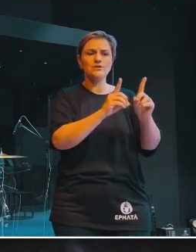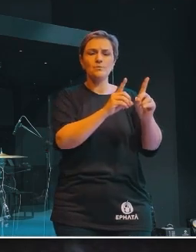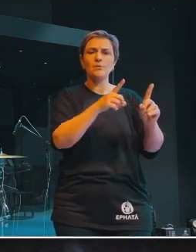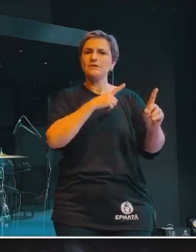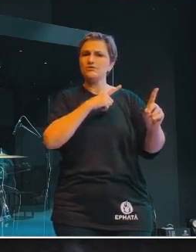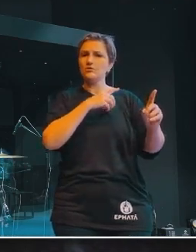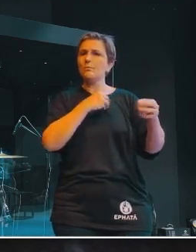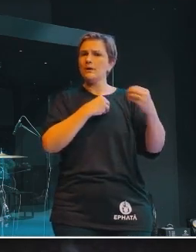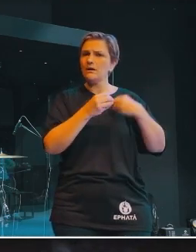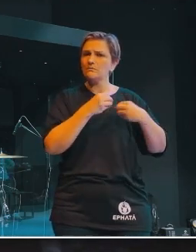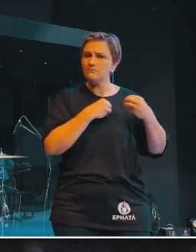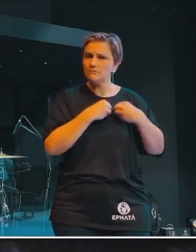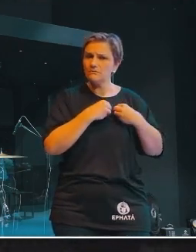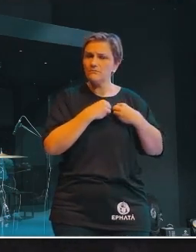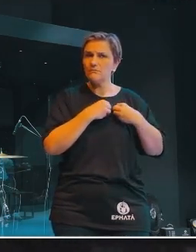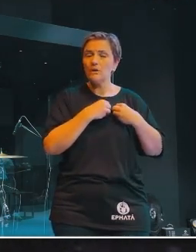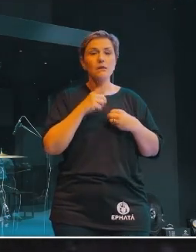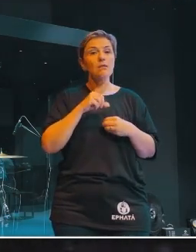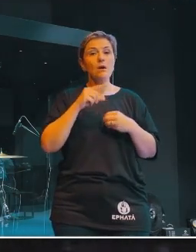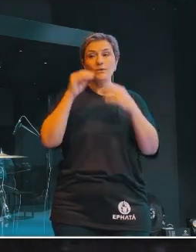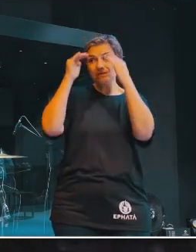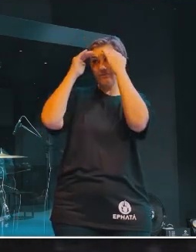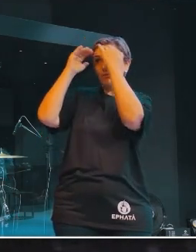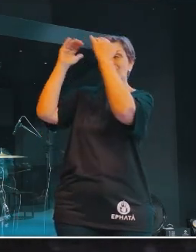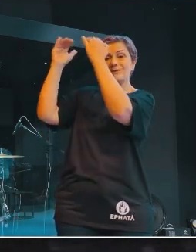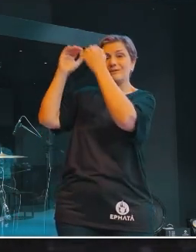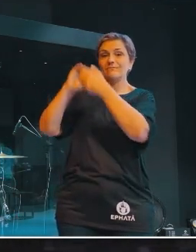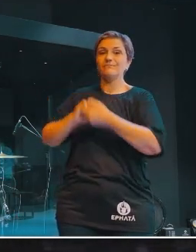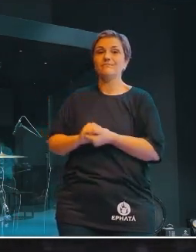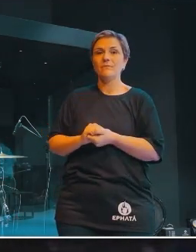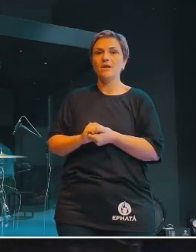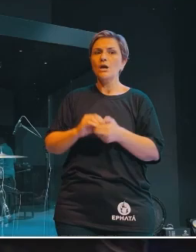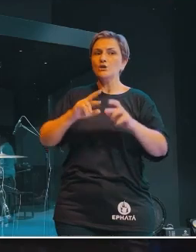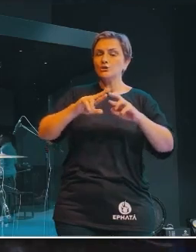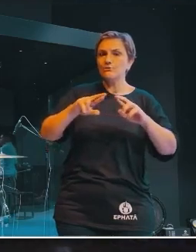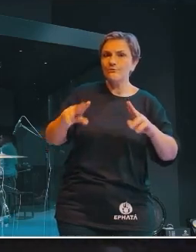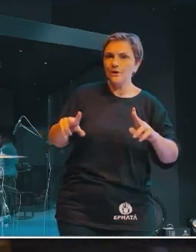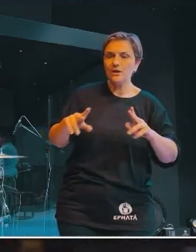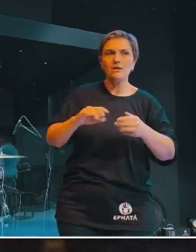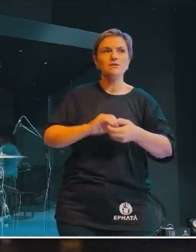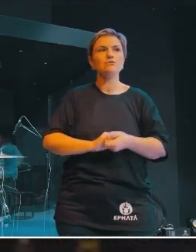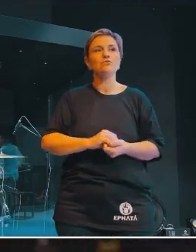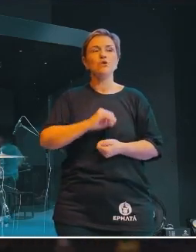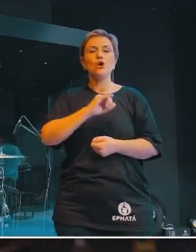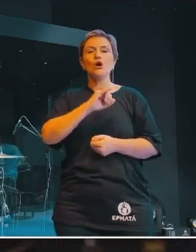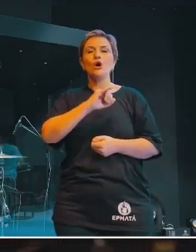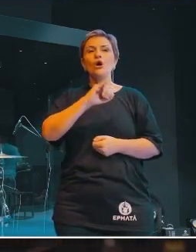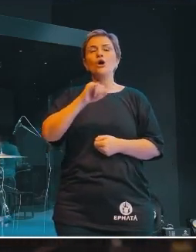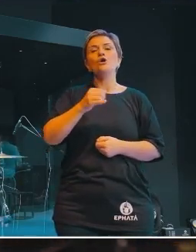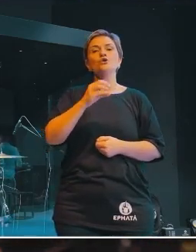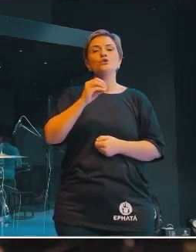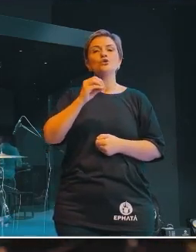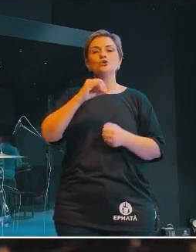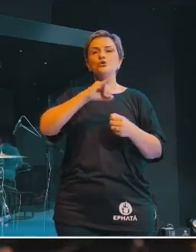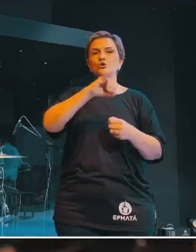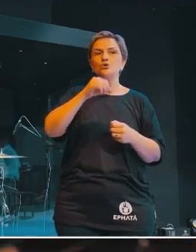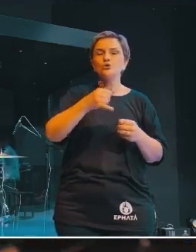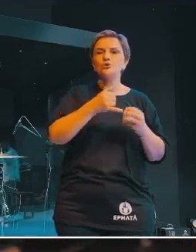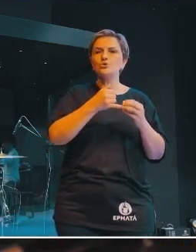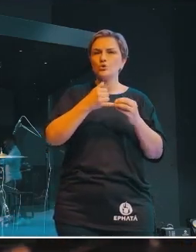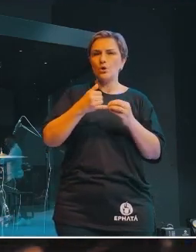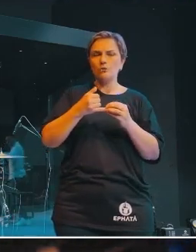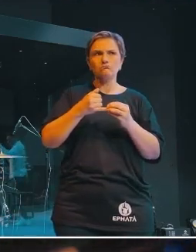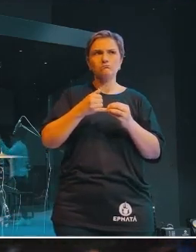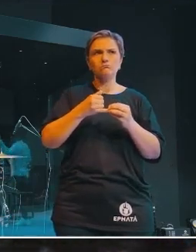Aliás, os discípulos estavam em obediência. Diferentemente de Jonas, que porque desobedeceu,